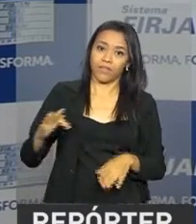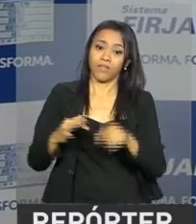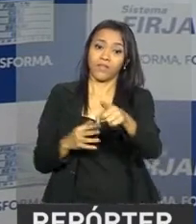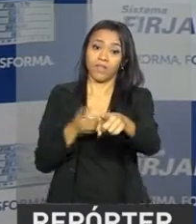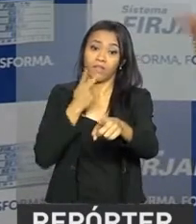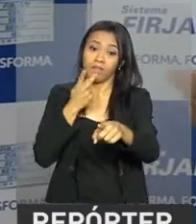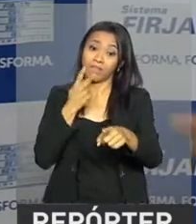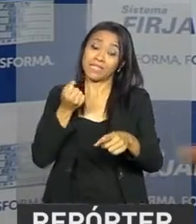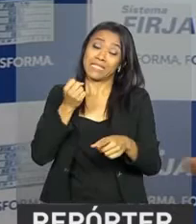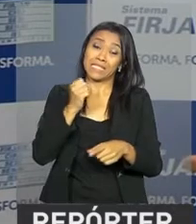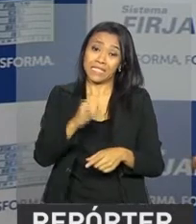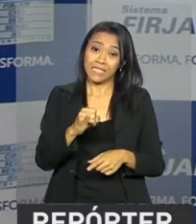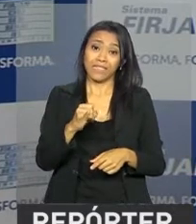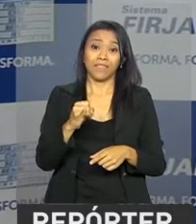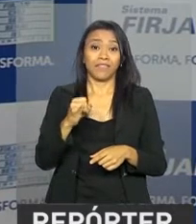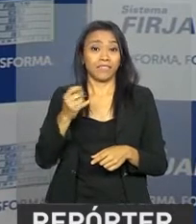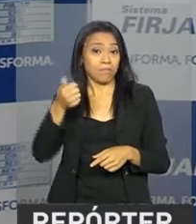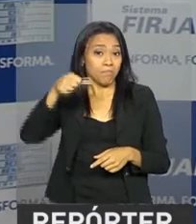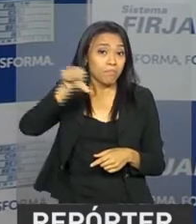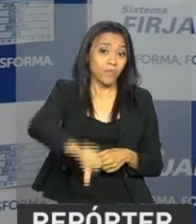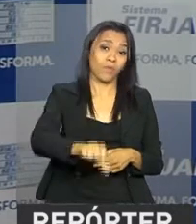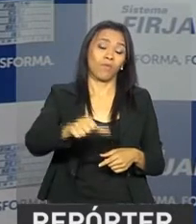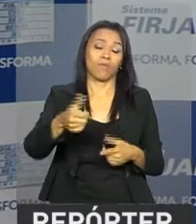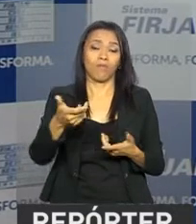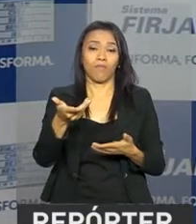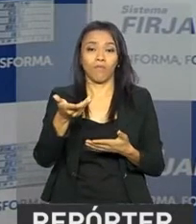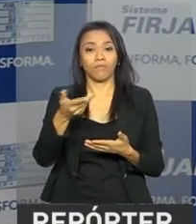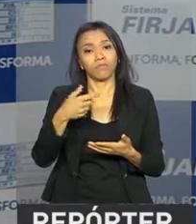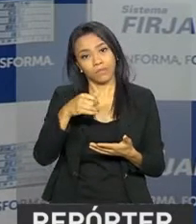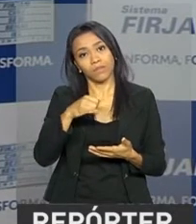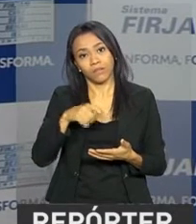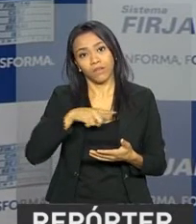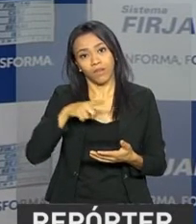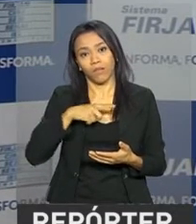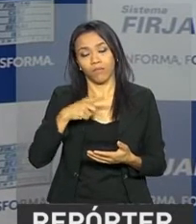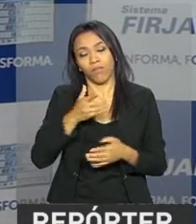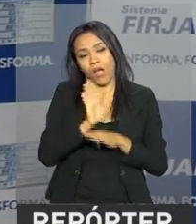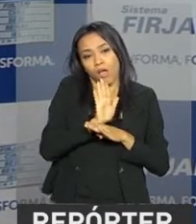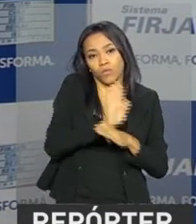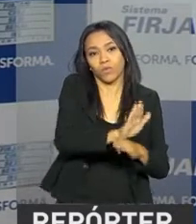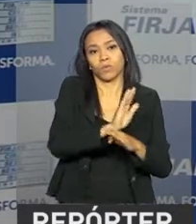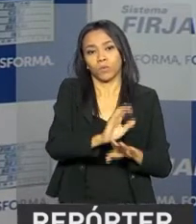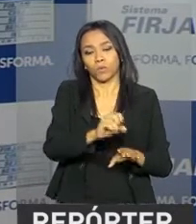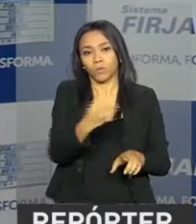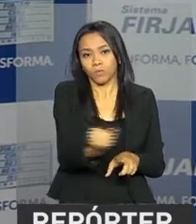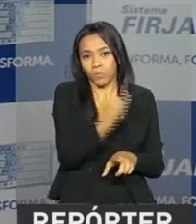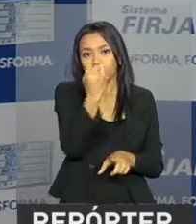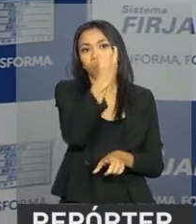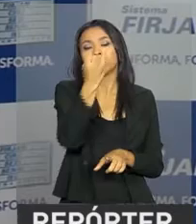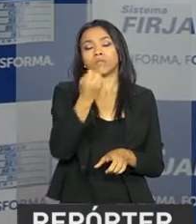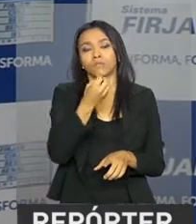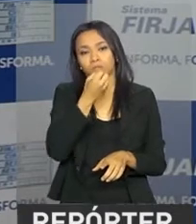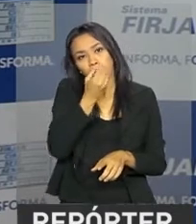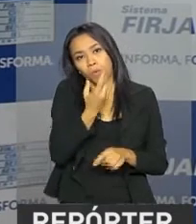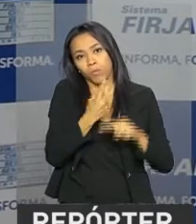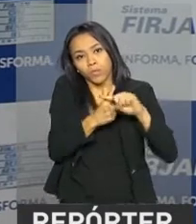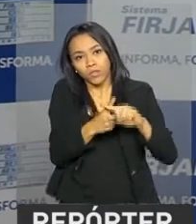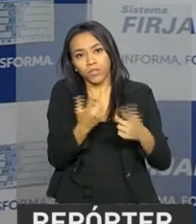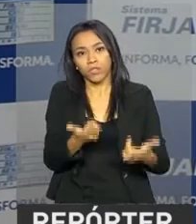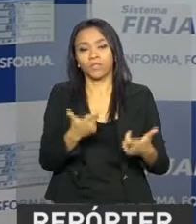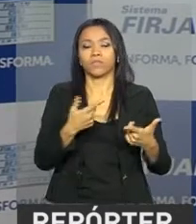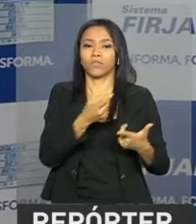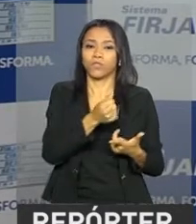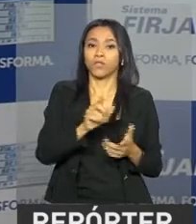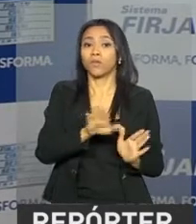piores do que as possíveis soluções. Existem efeitos importantes, sejam efeitos financeiros para a